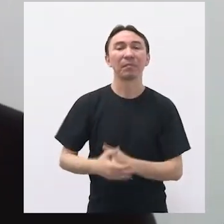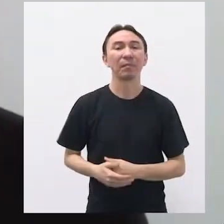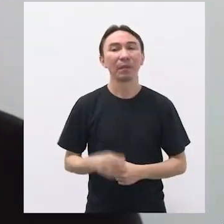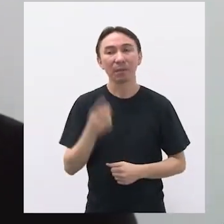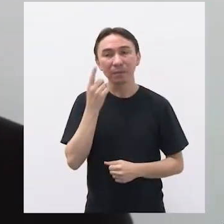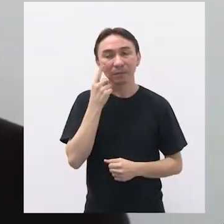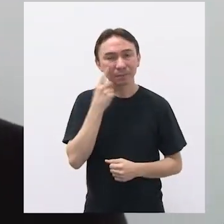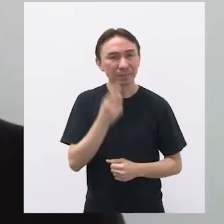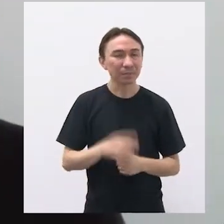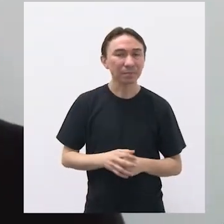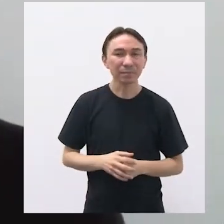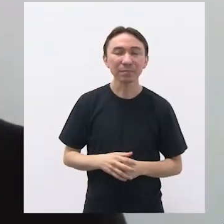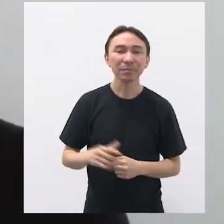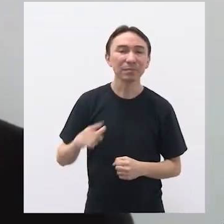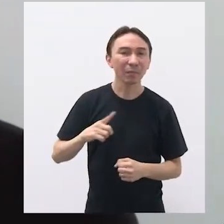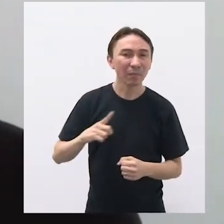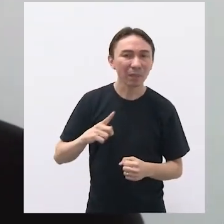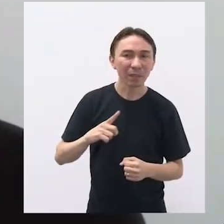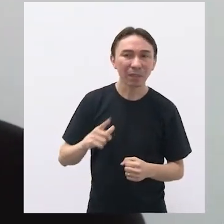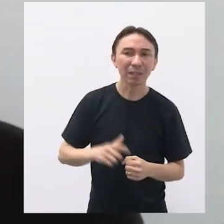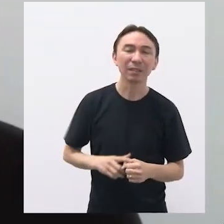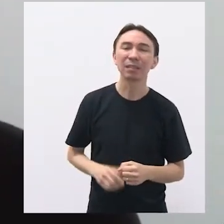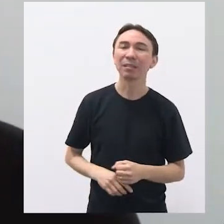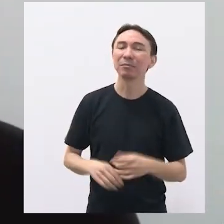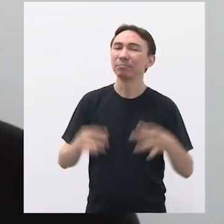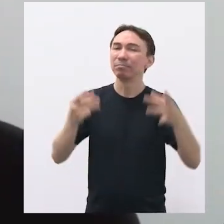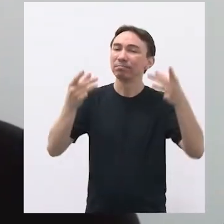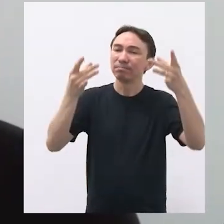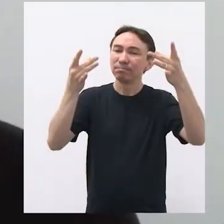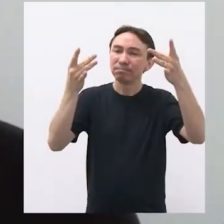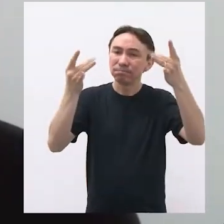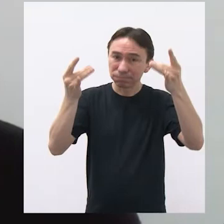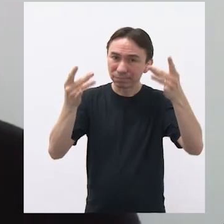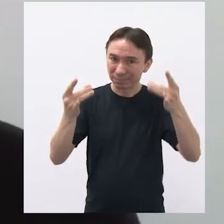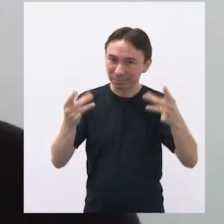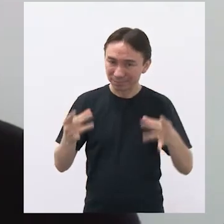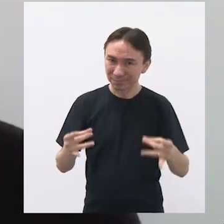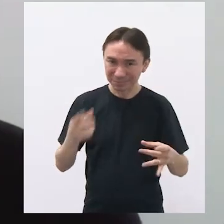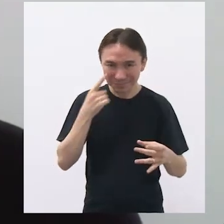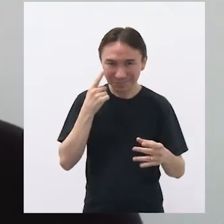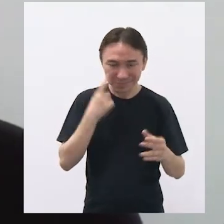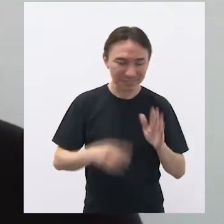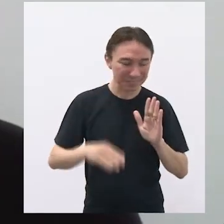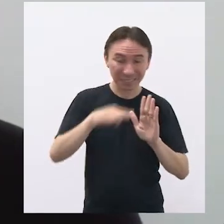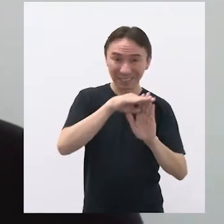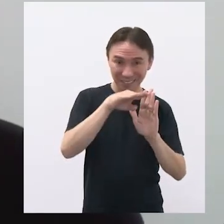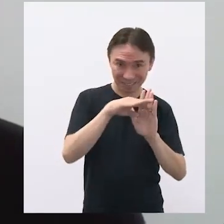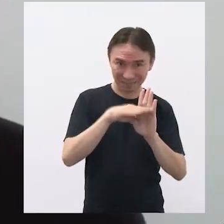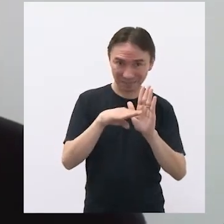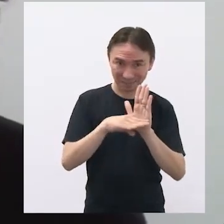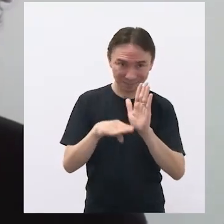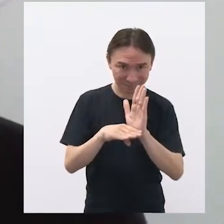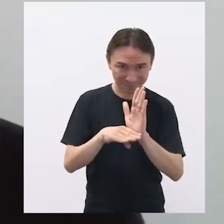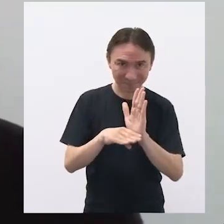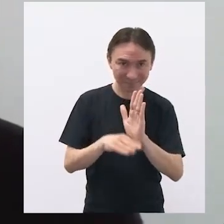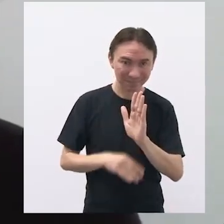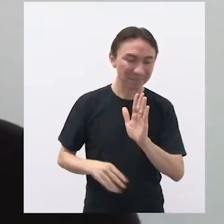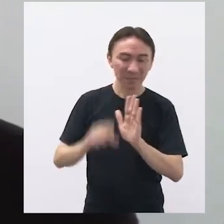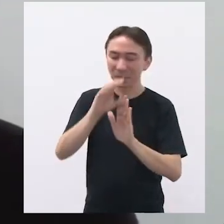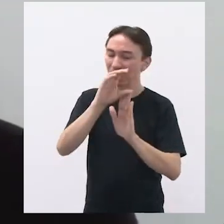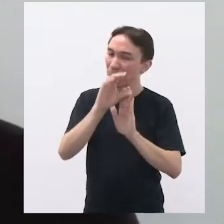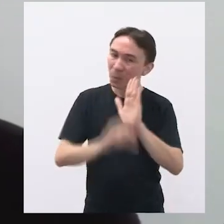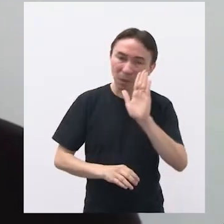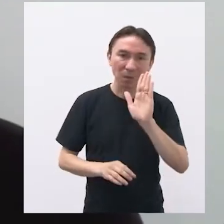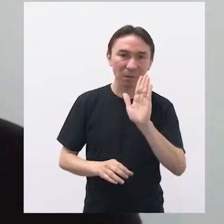aí o descritivo da construção das diretrizes curriculares nacionais, ele